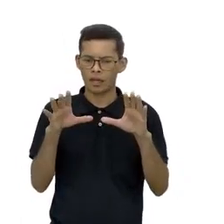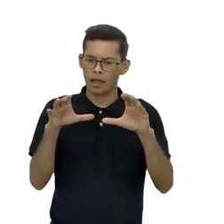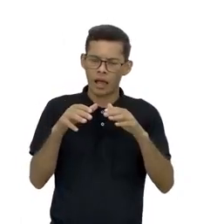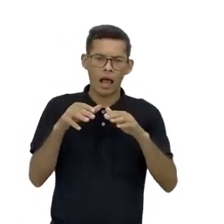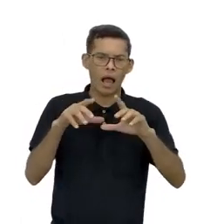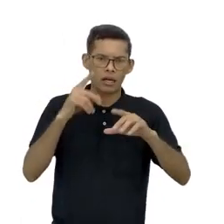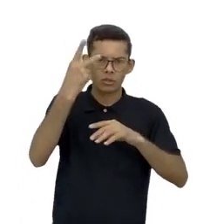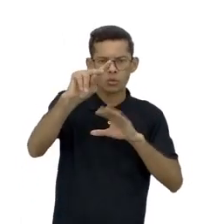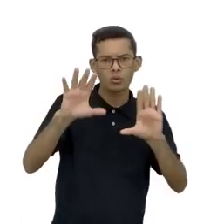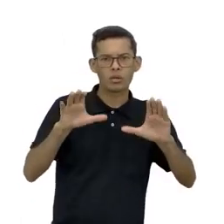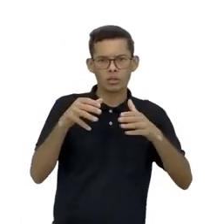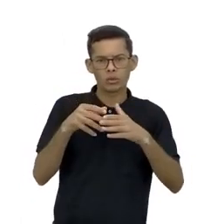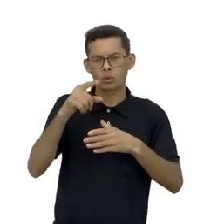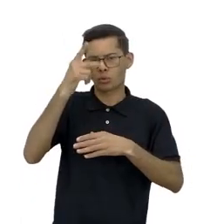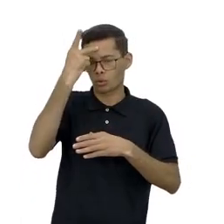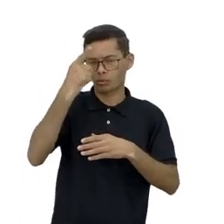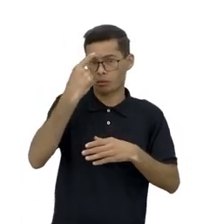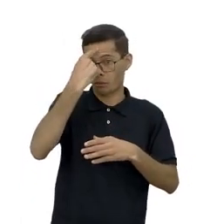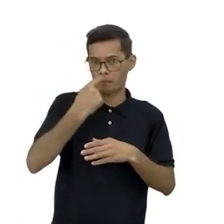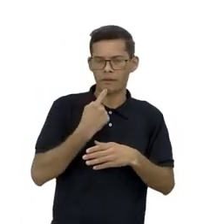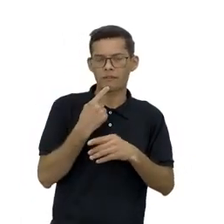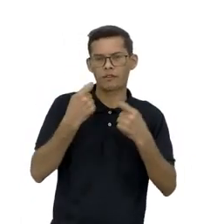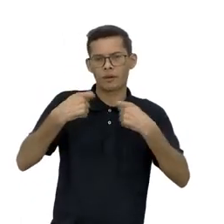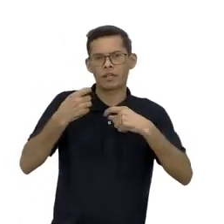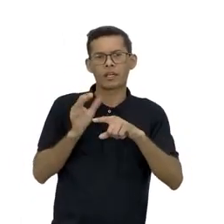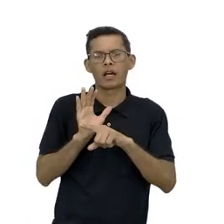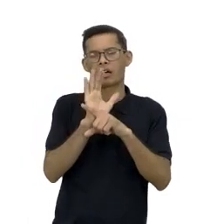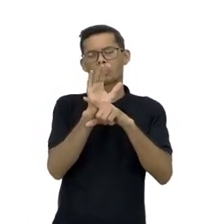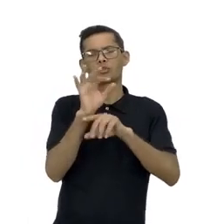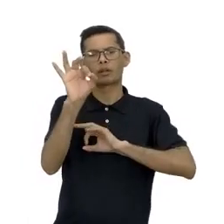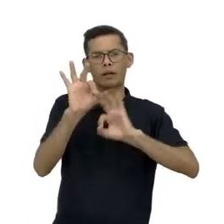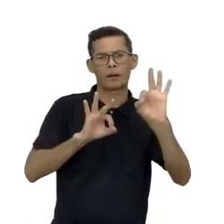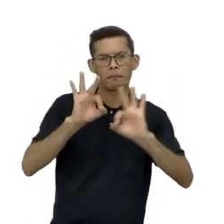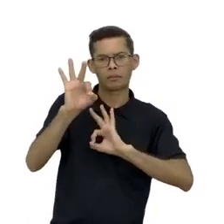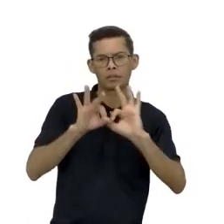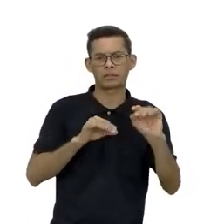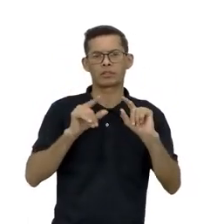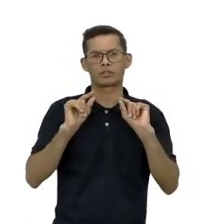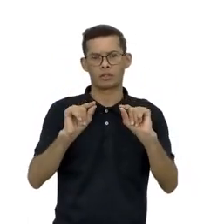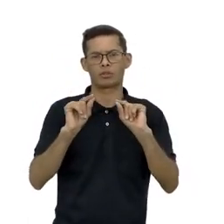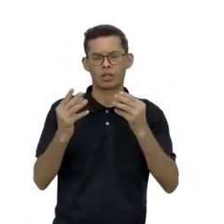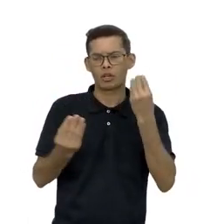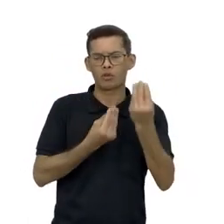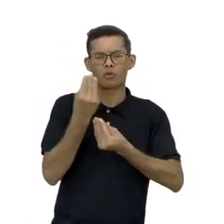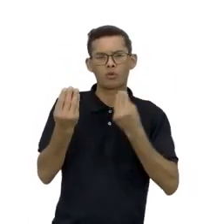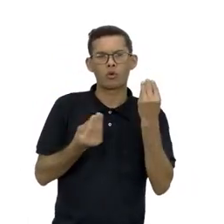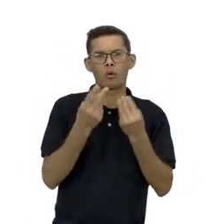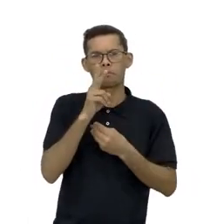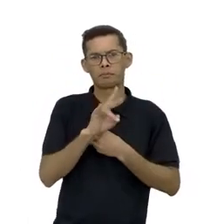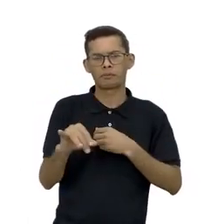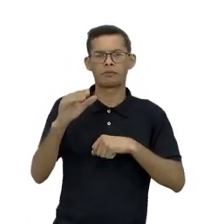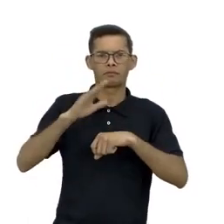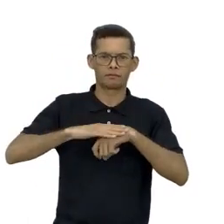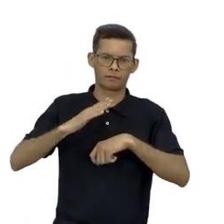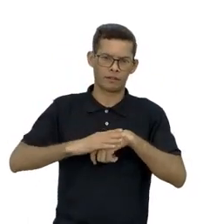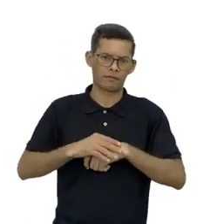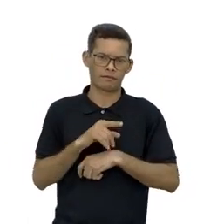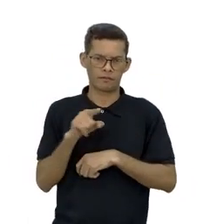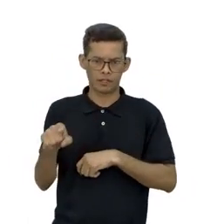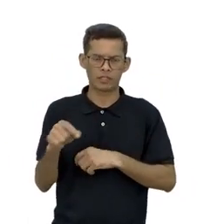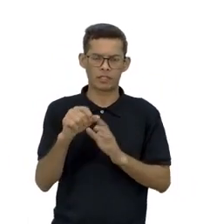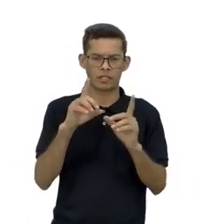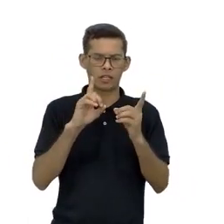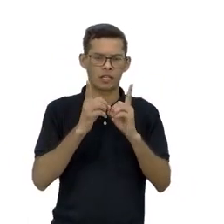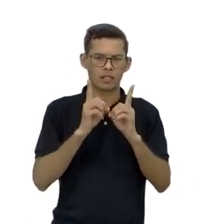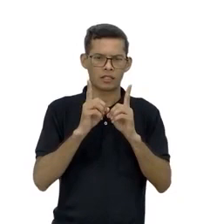de vocês é que pode ajudá-los a planejar como será a execução da